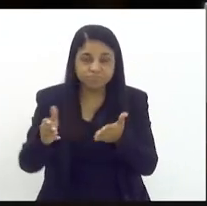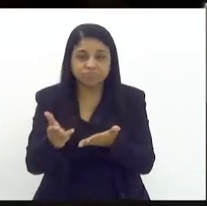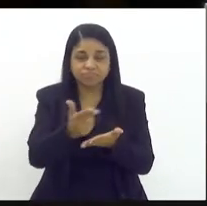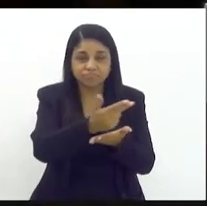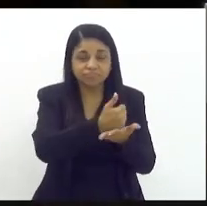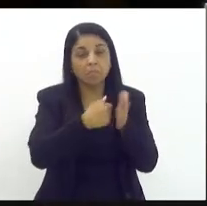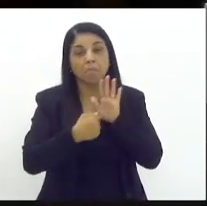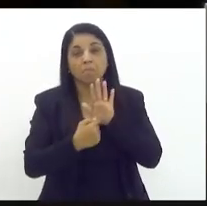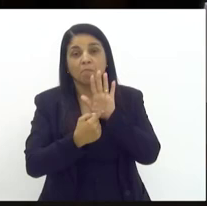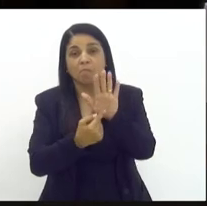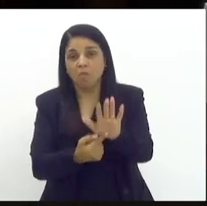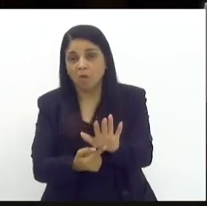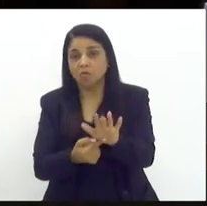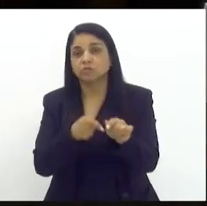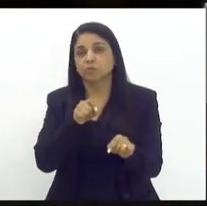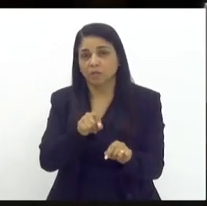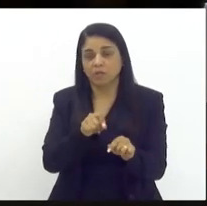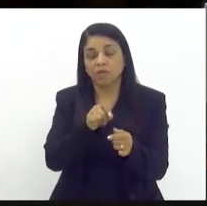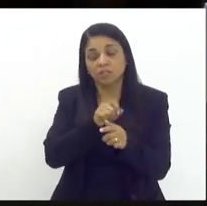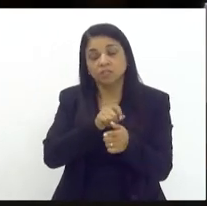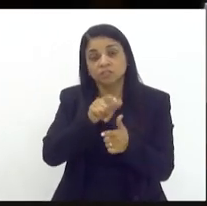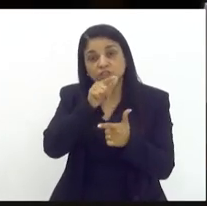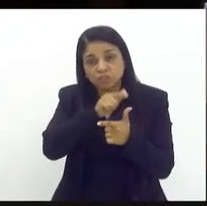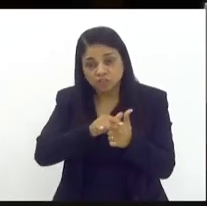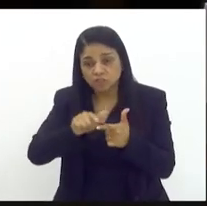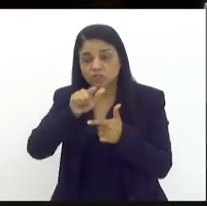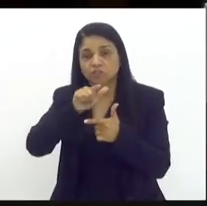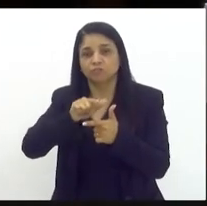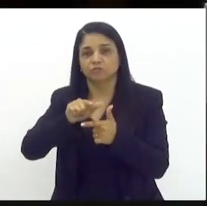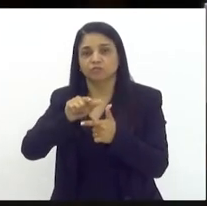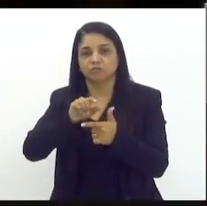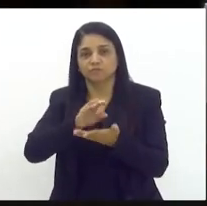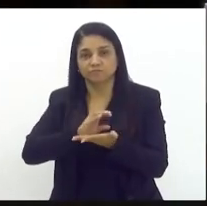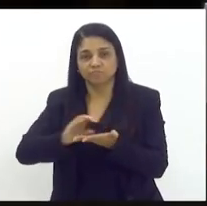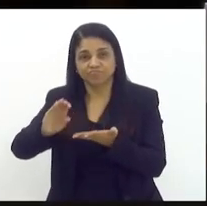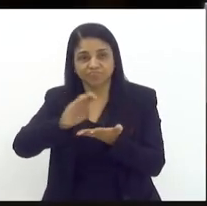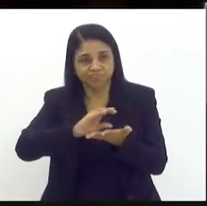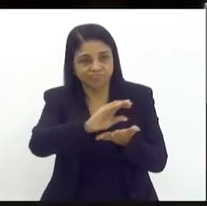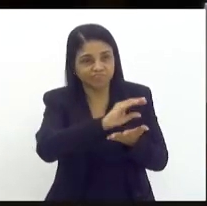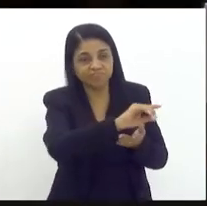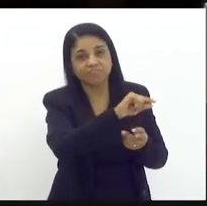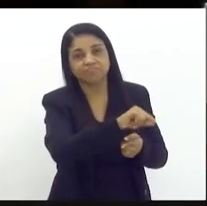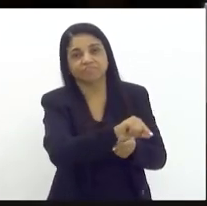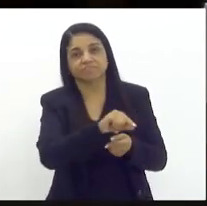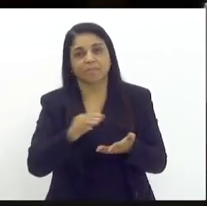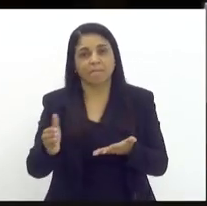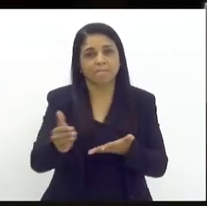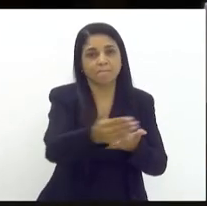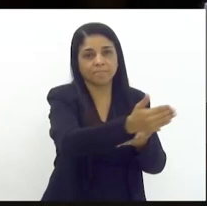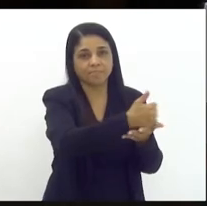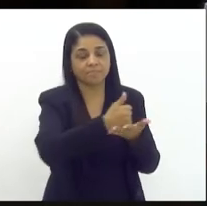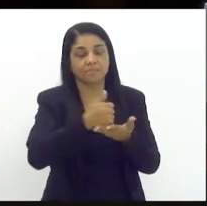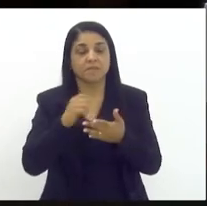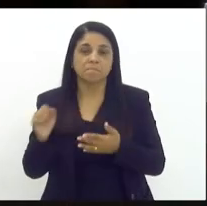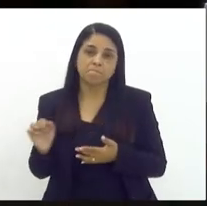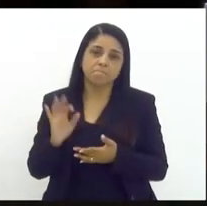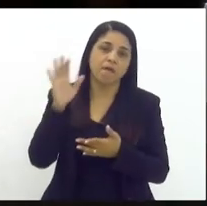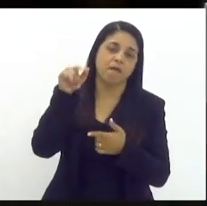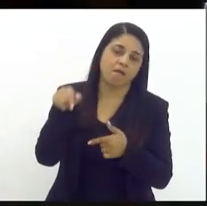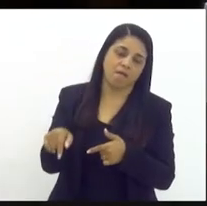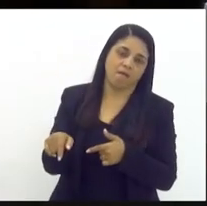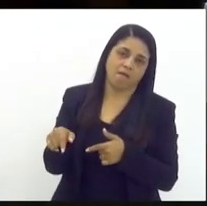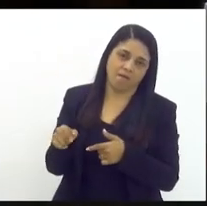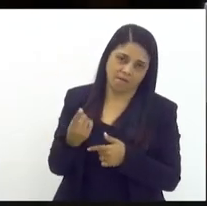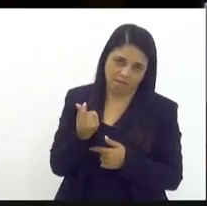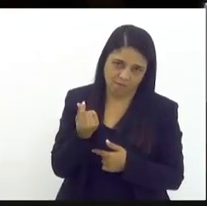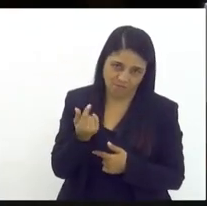colegas um efeito de redistributivo em função de que a base Ampla atinge mais os ricos do que os pobres